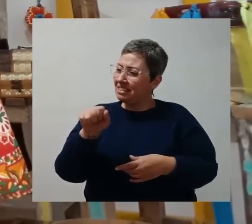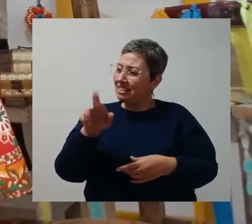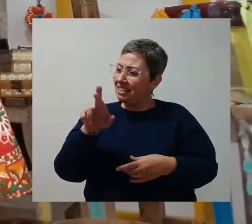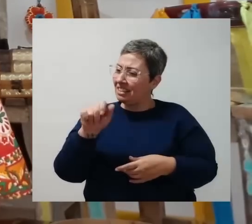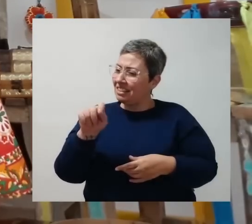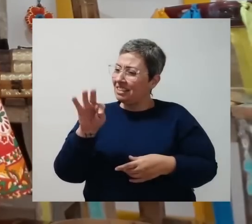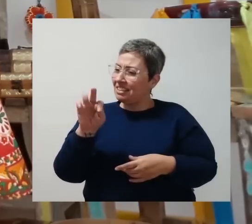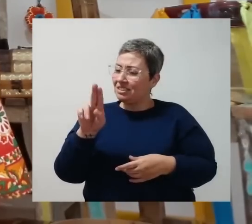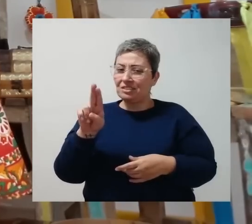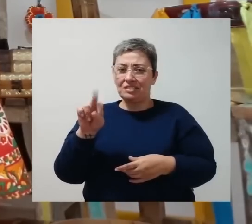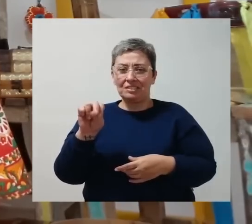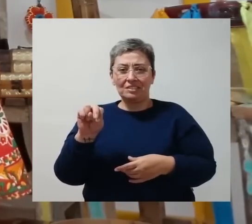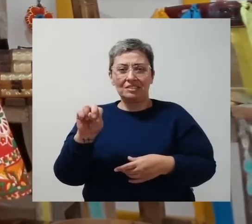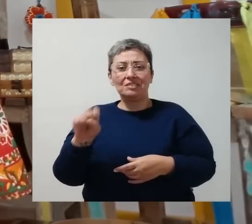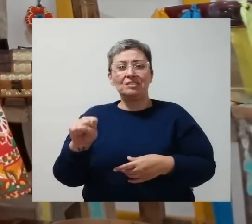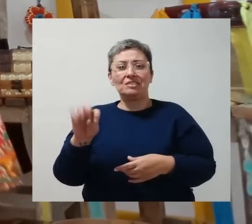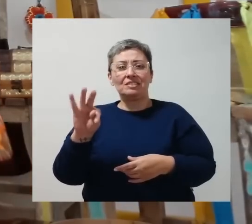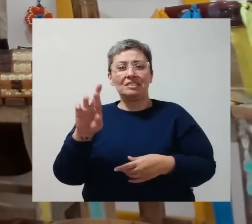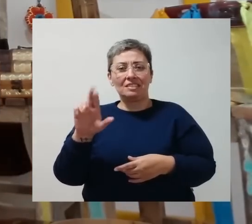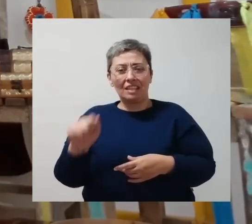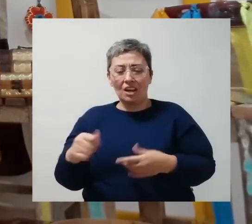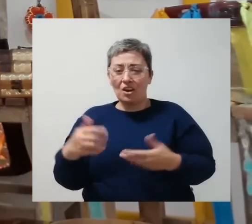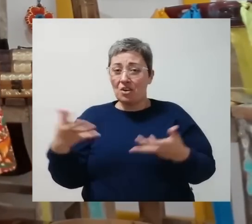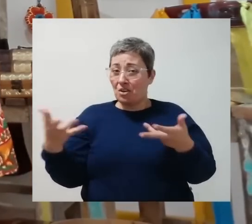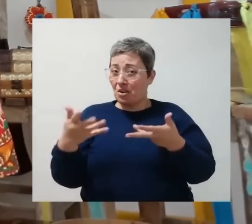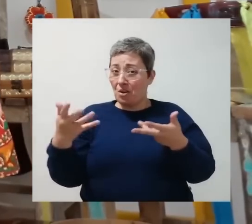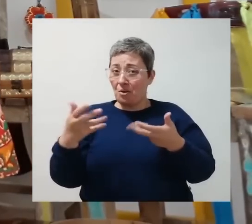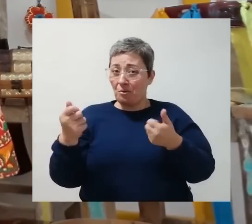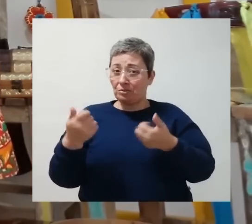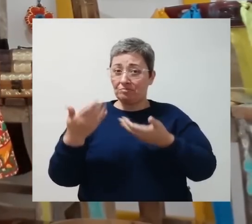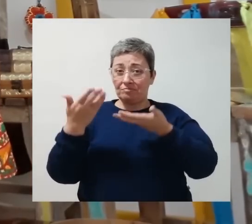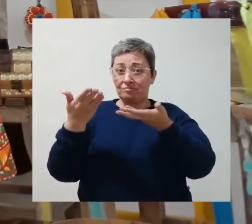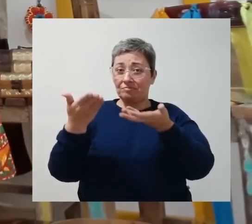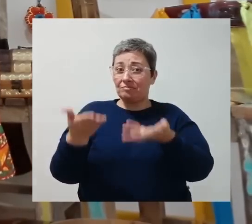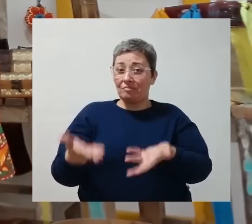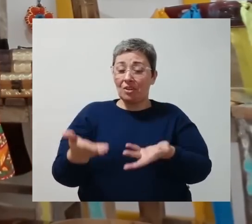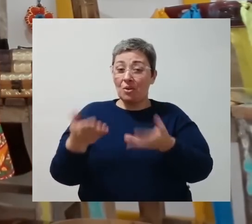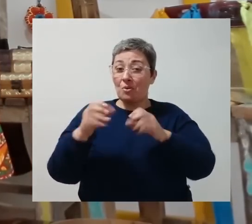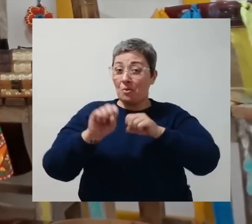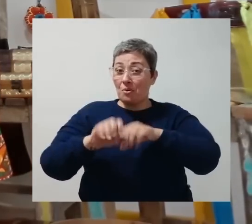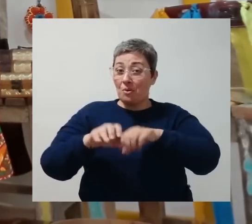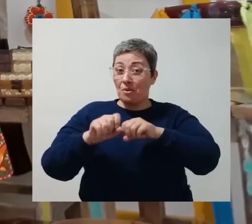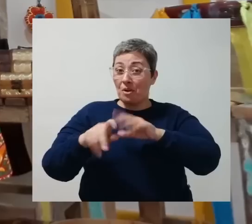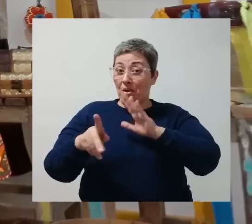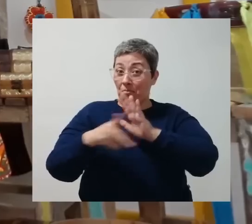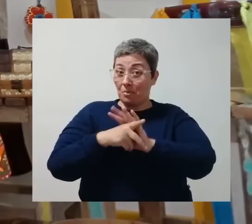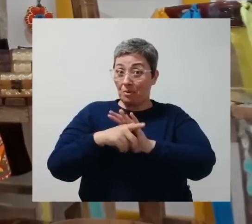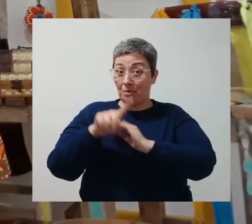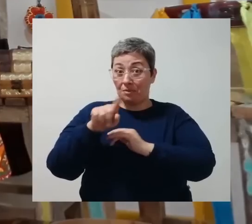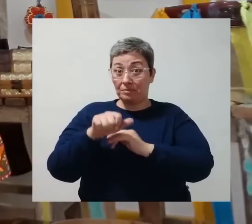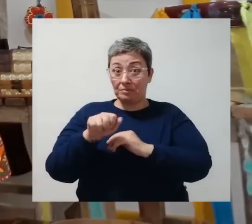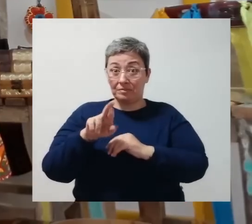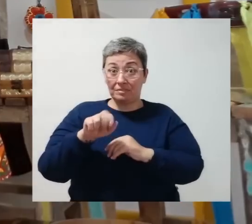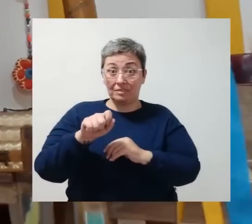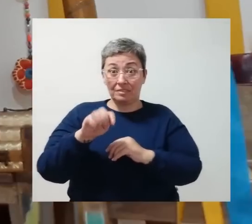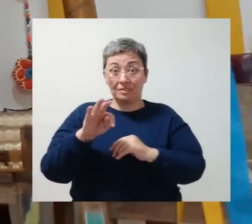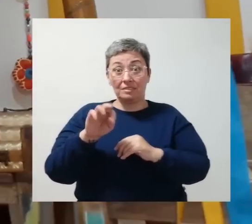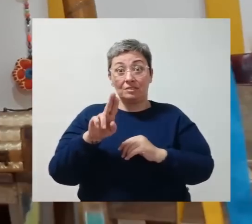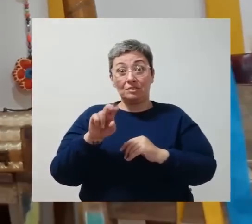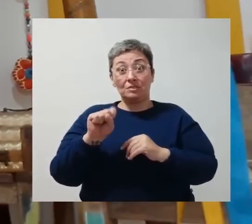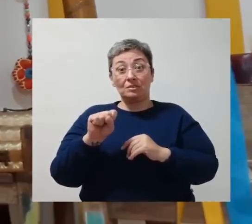Zaratustra. E hoje eu trago para vocês um ensinamento de